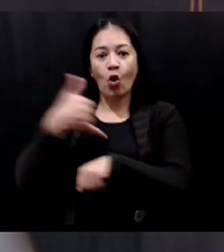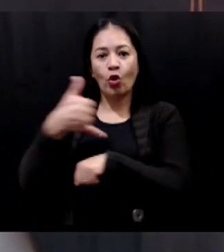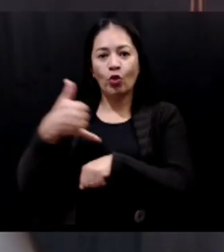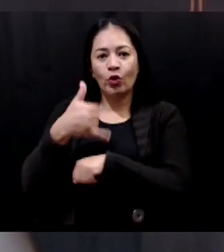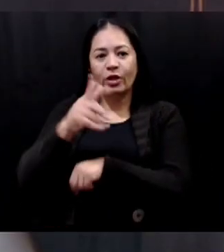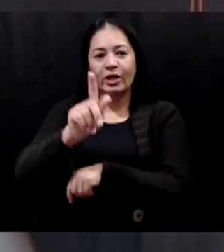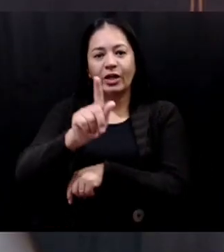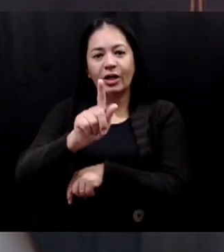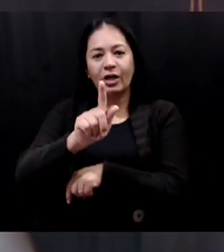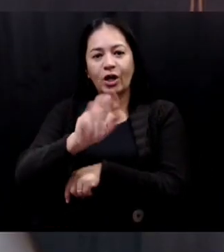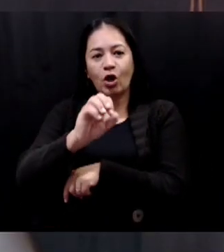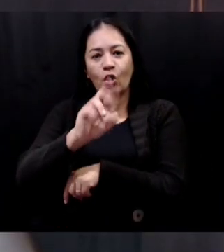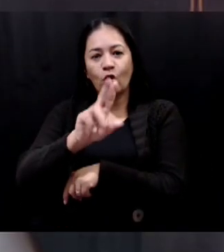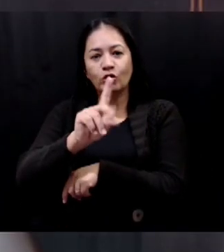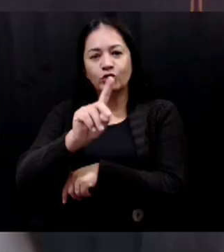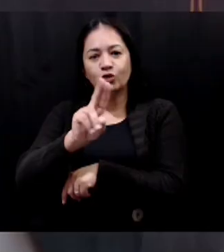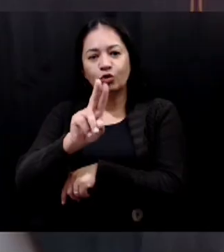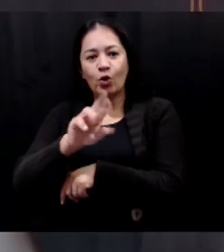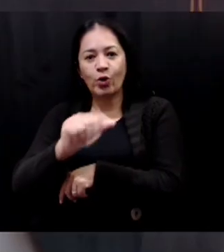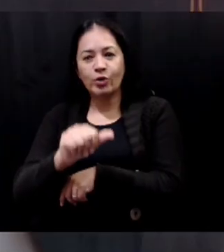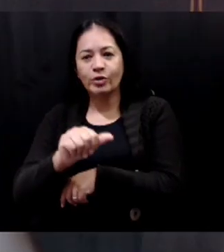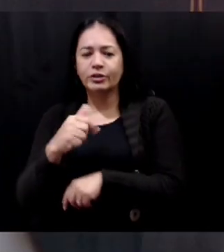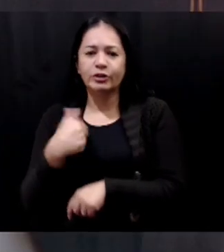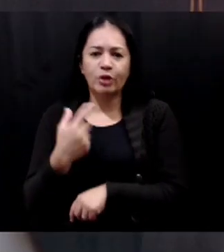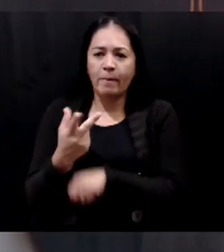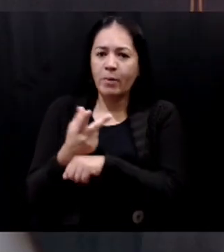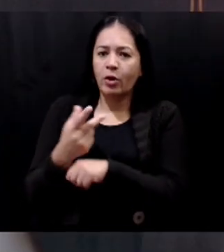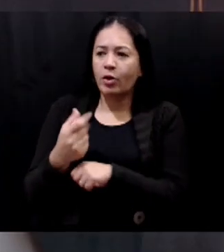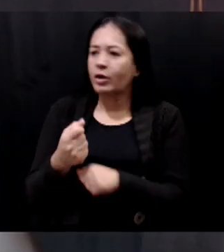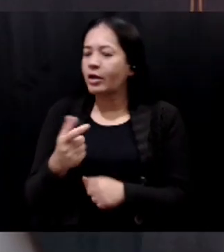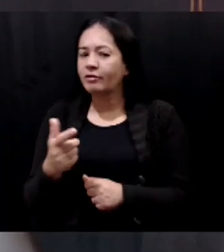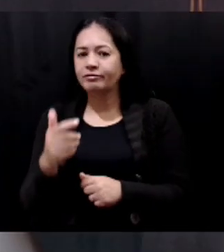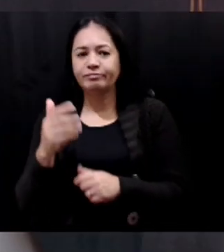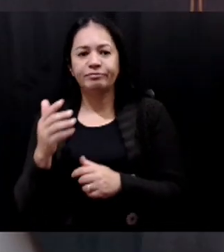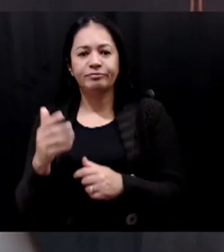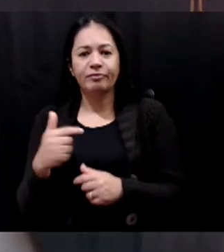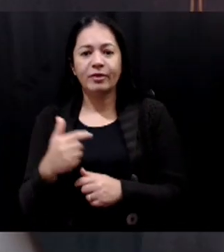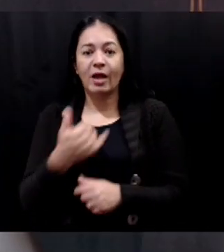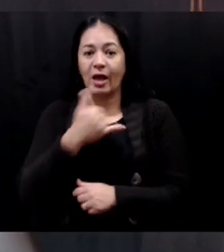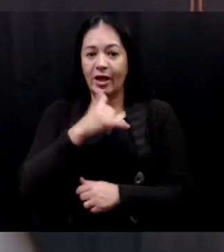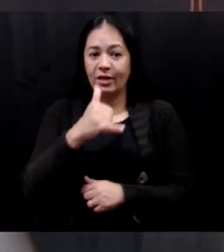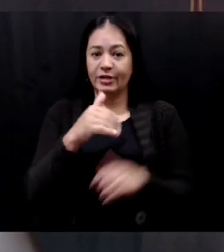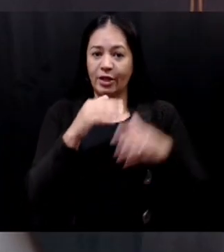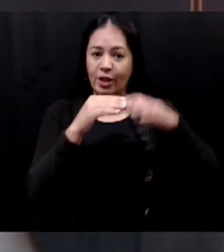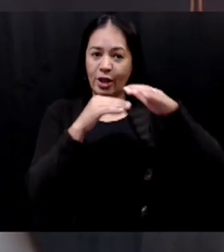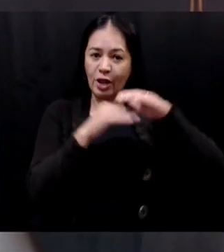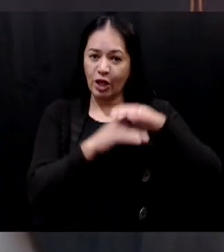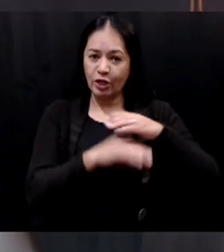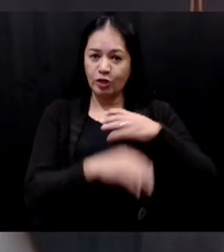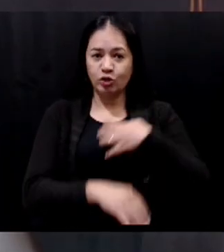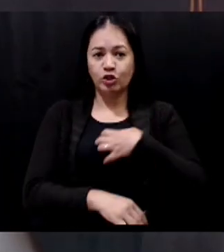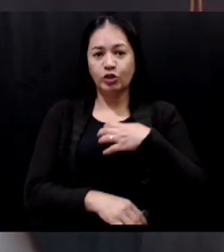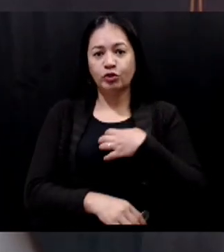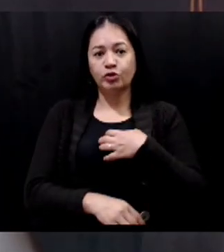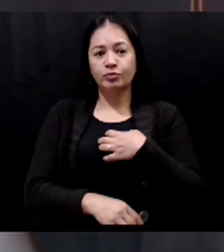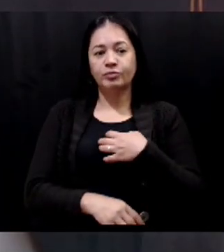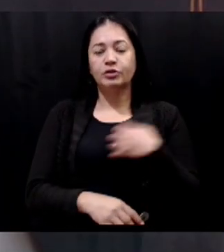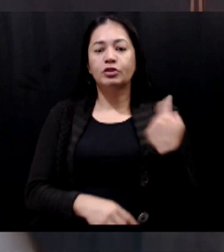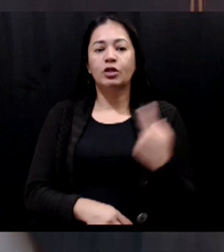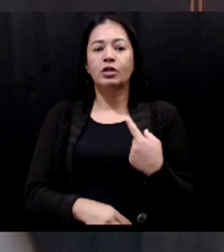nosso alimento, a caça, enfim, nos alimentávamos, a energia era armazenada em forma de gordura, para que a gente tivesse